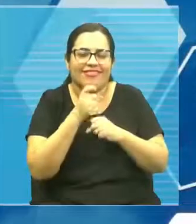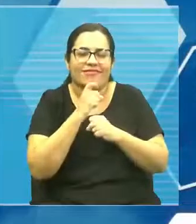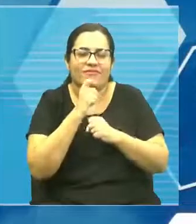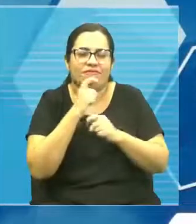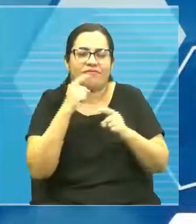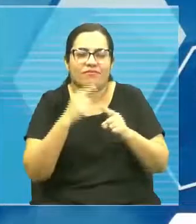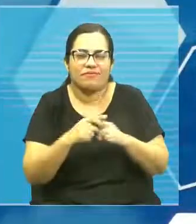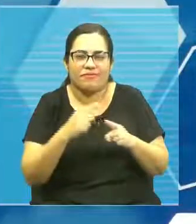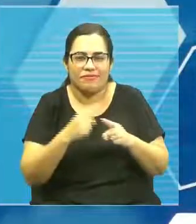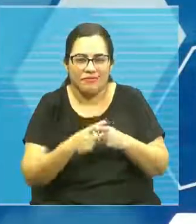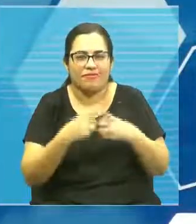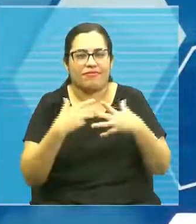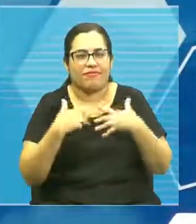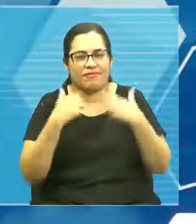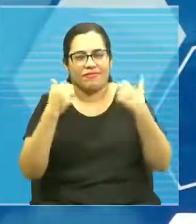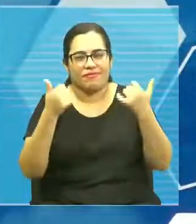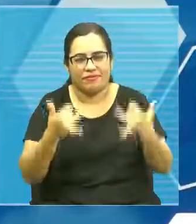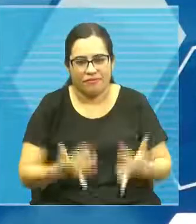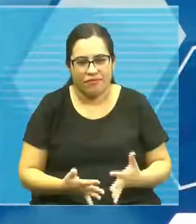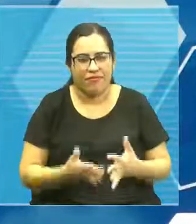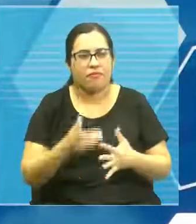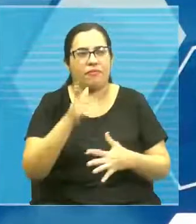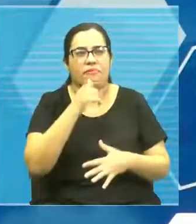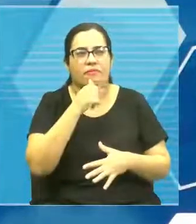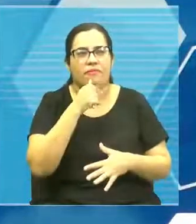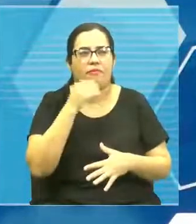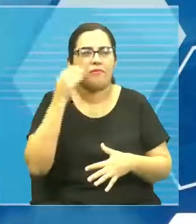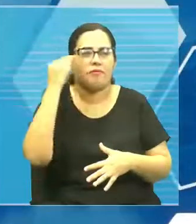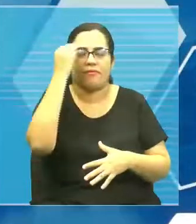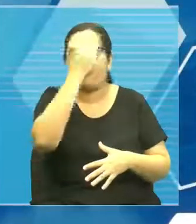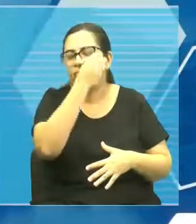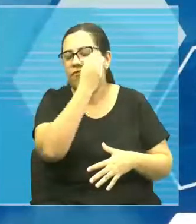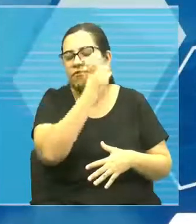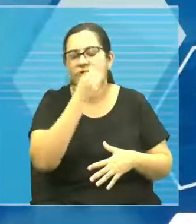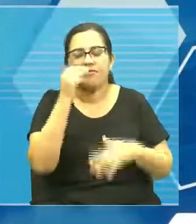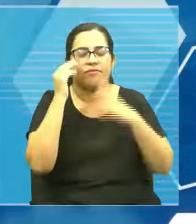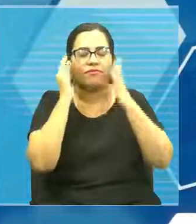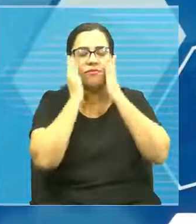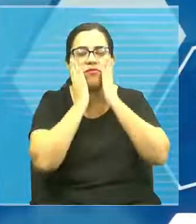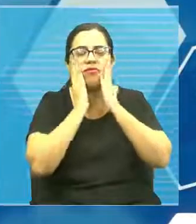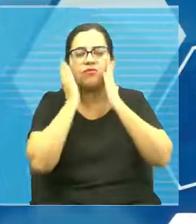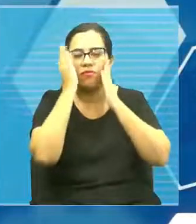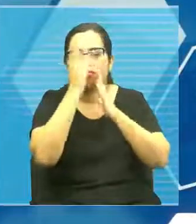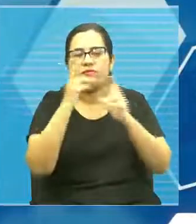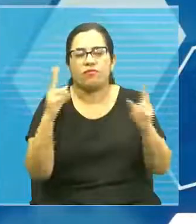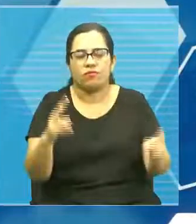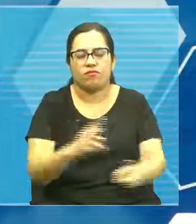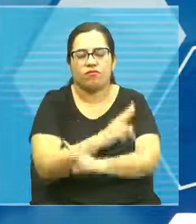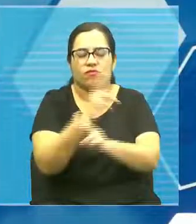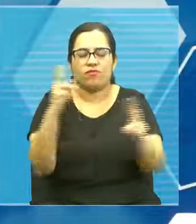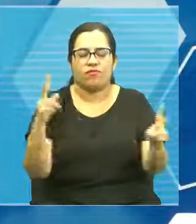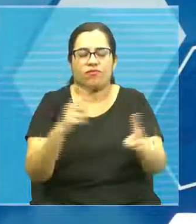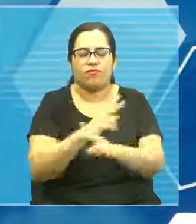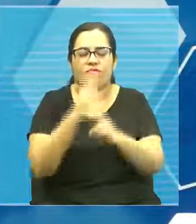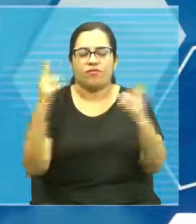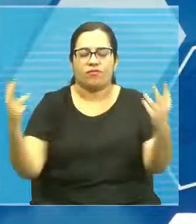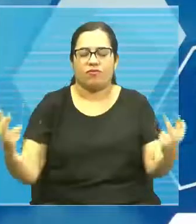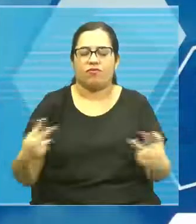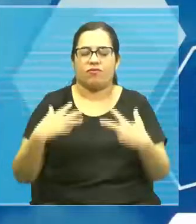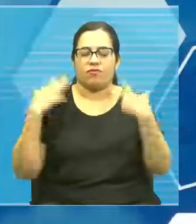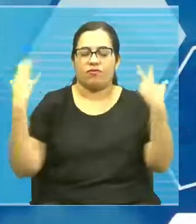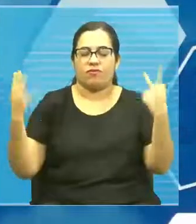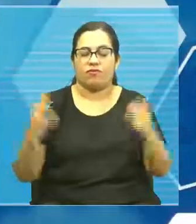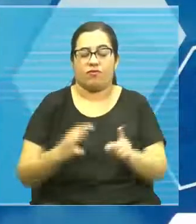frio? Deixa eu te explicar. A água que tá aqui no teu rosto, com o vento, que vem uma